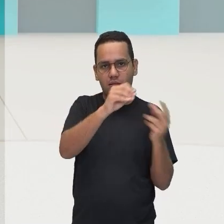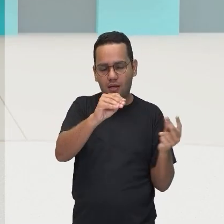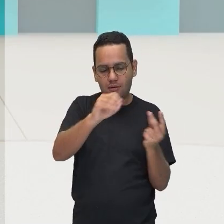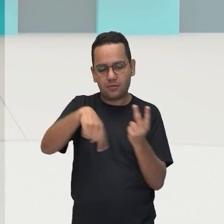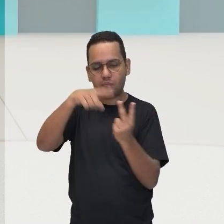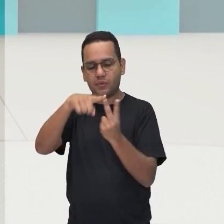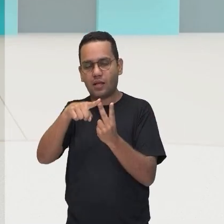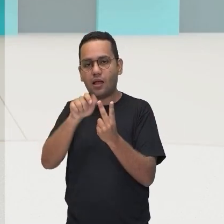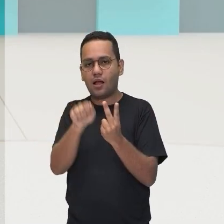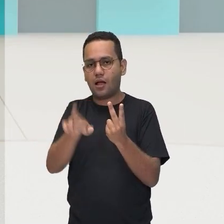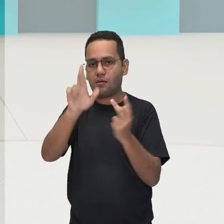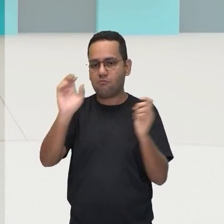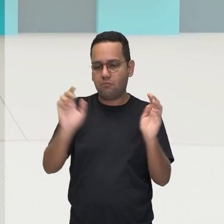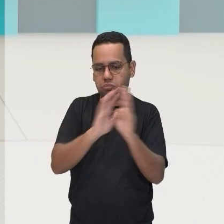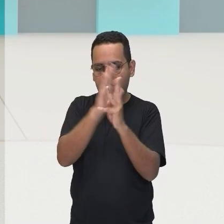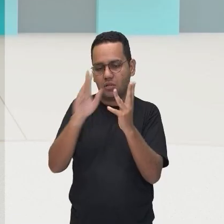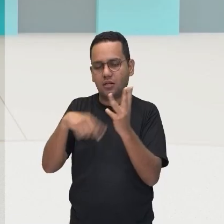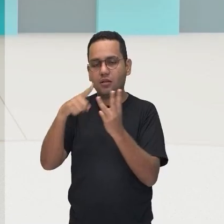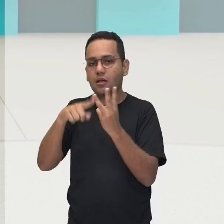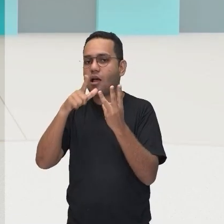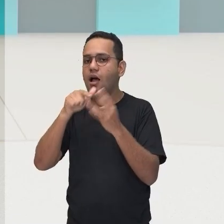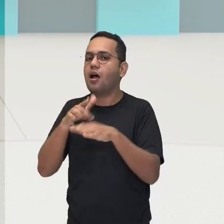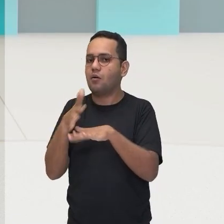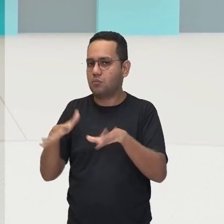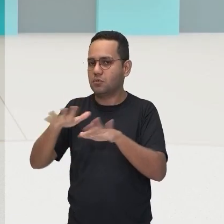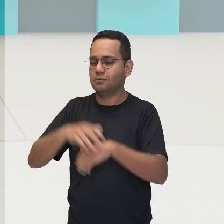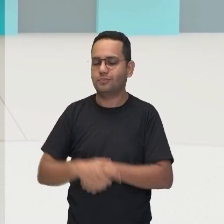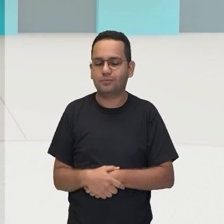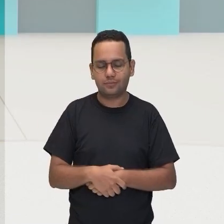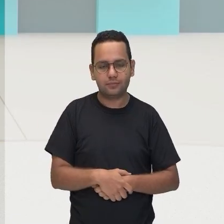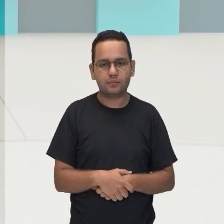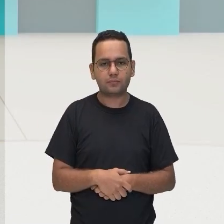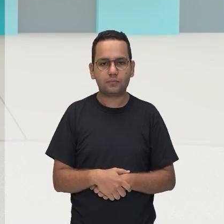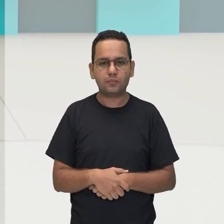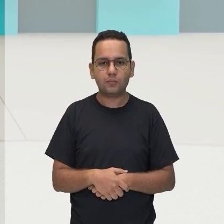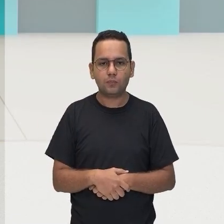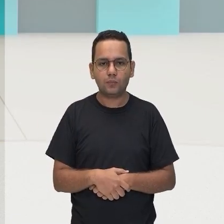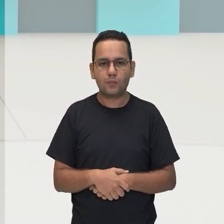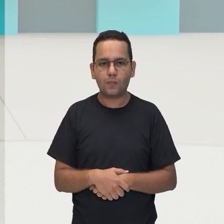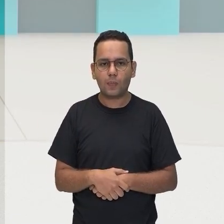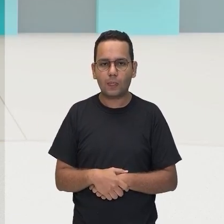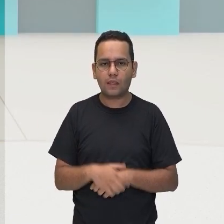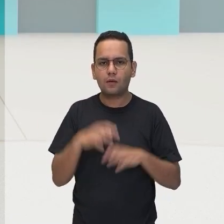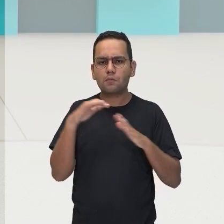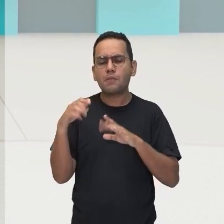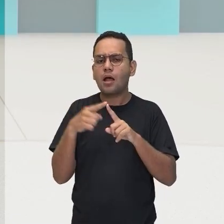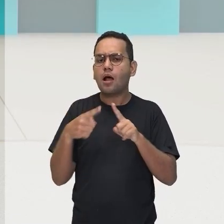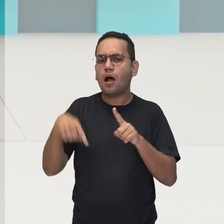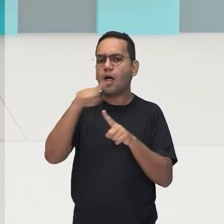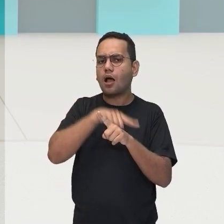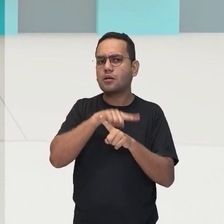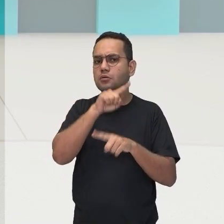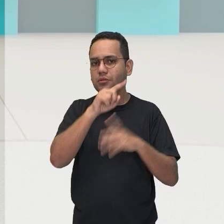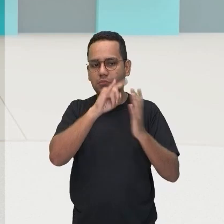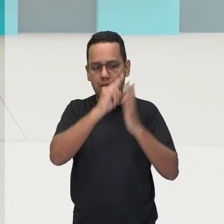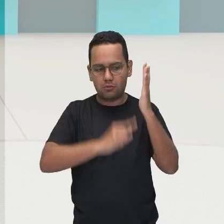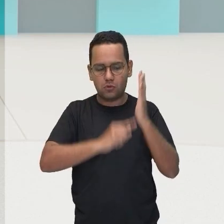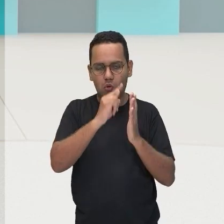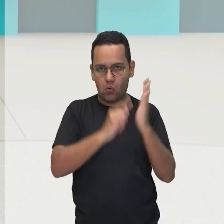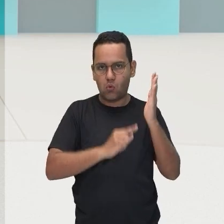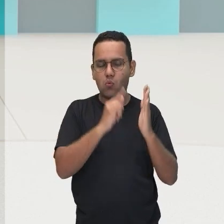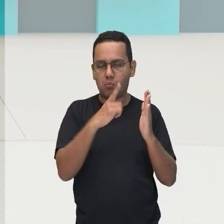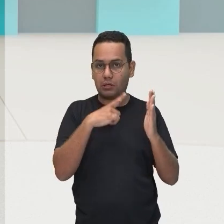aéreo e no meio aquático. Agora, lembrando da classificação lá inicialmente que a BNCC dá para essas